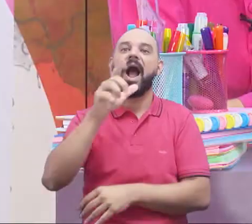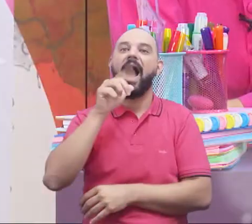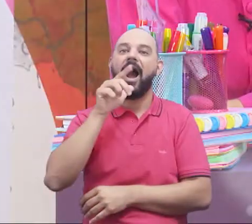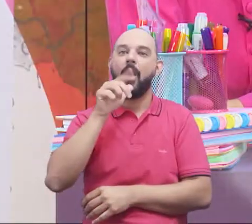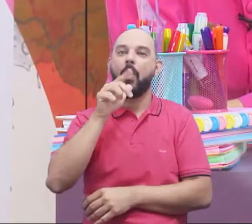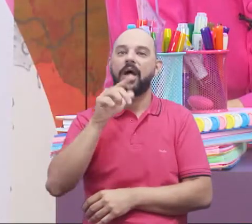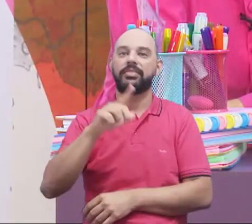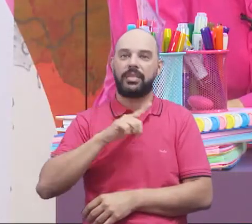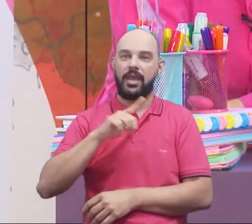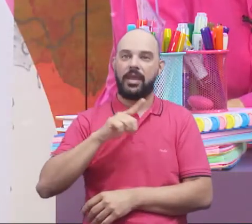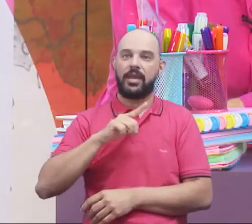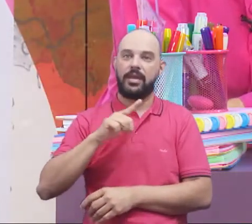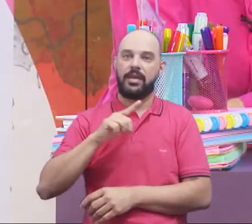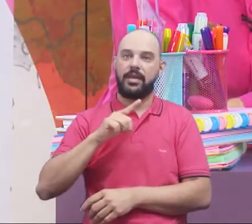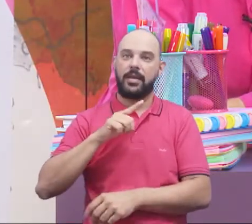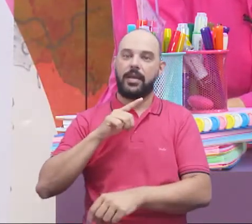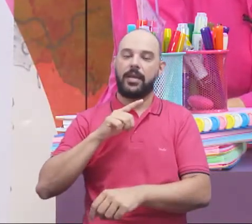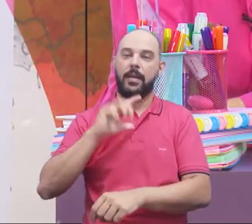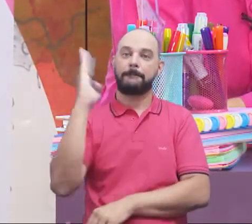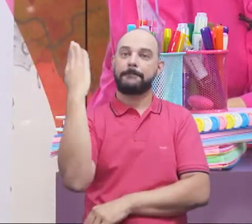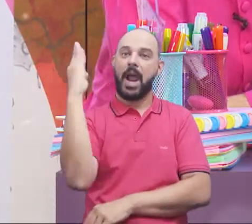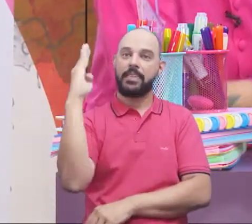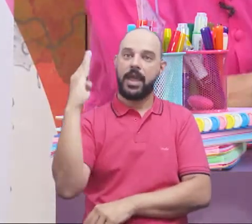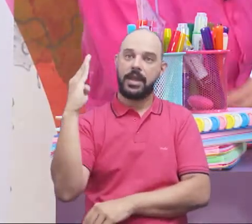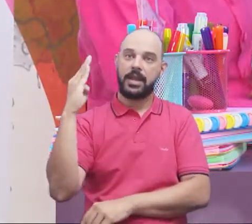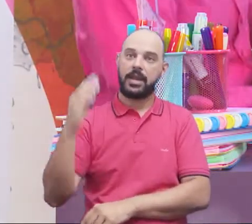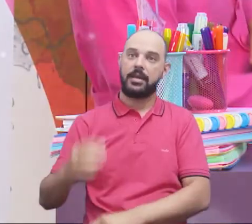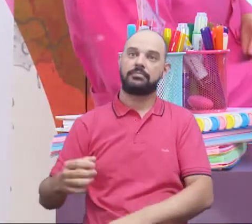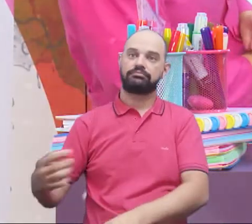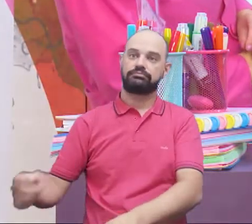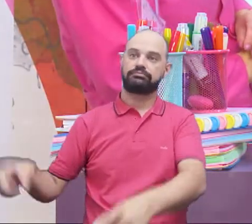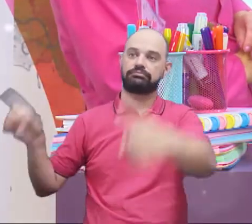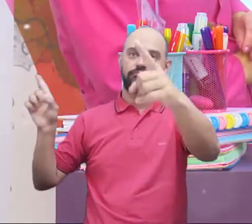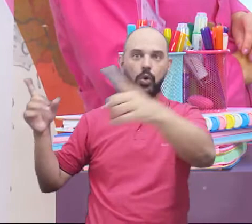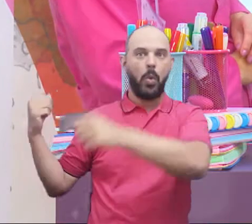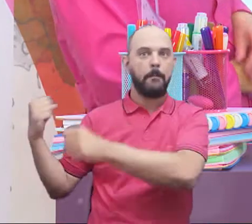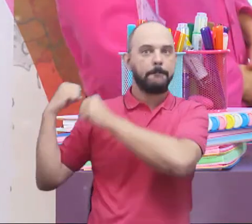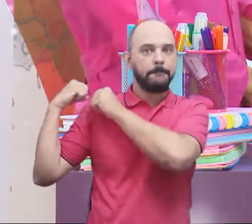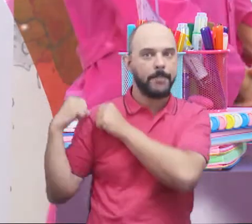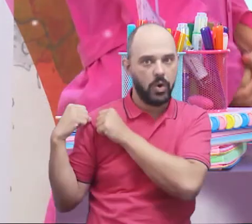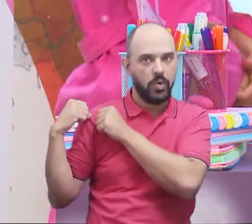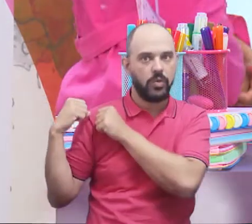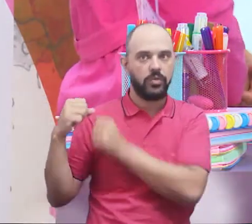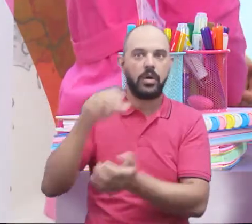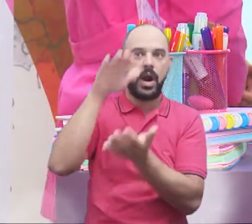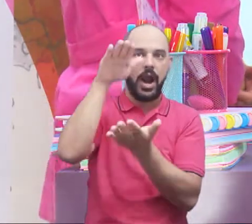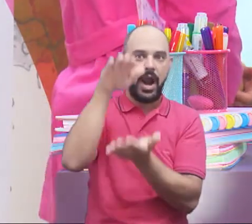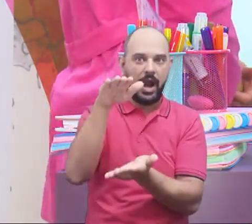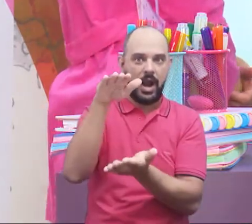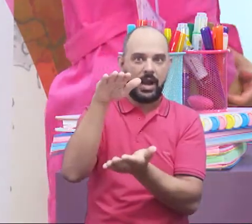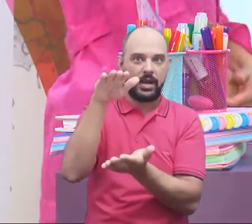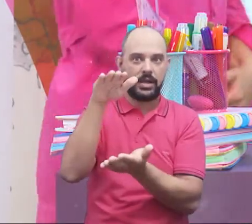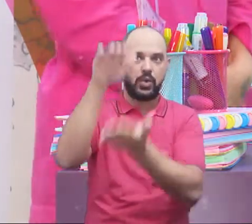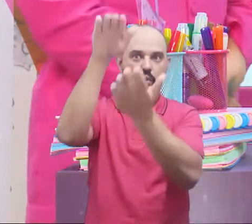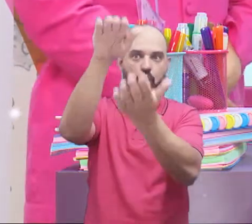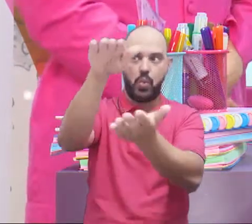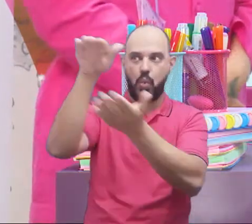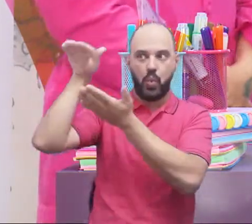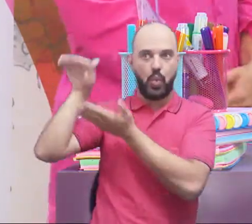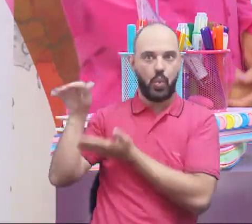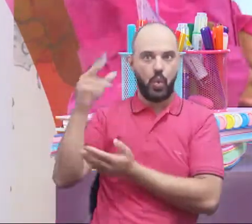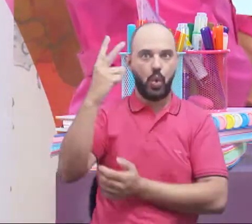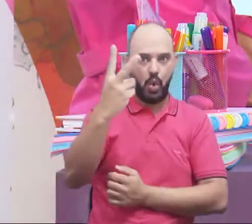água. Levava sempre nos ombros um pedaço de bambu, com 2 latões amarrados, um de cada